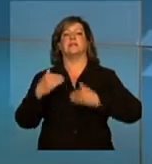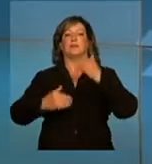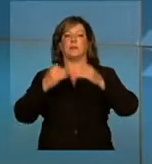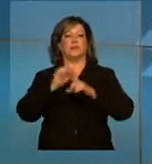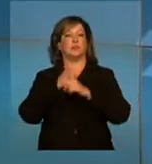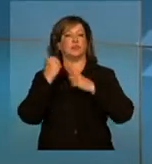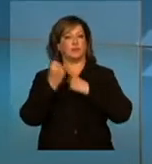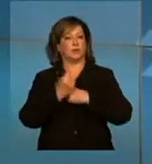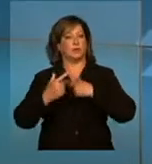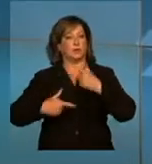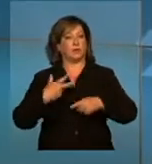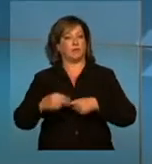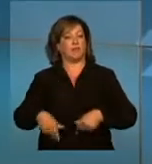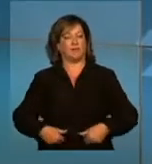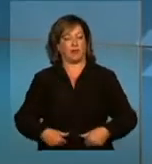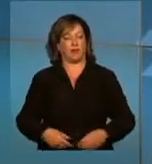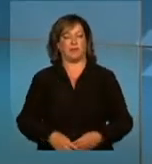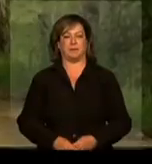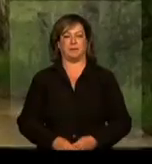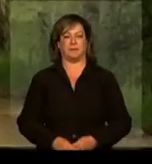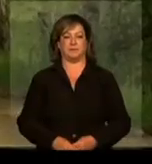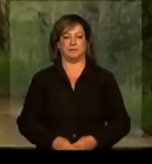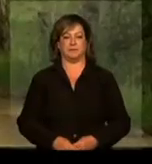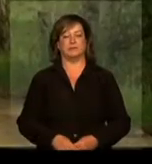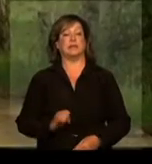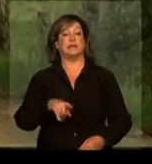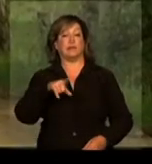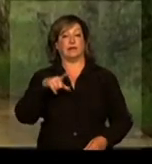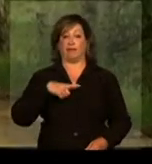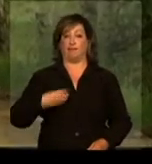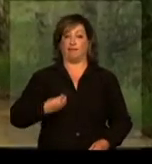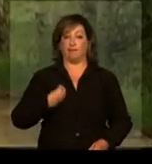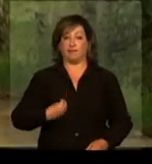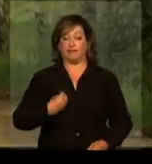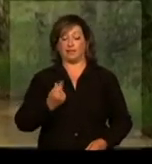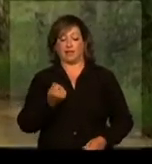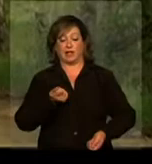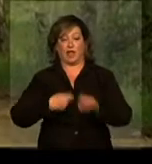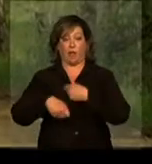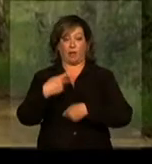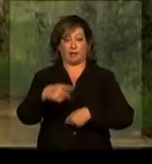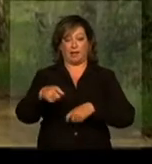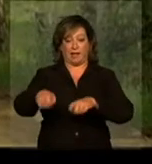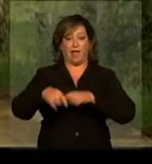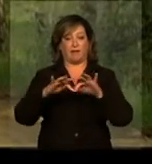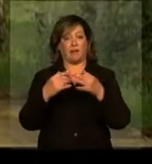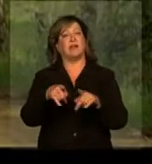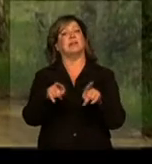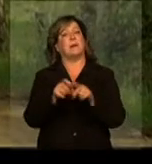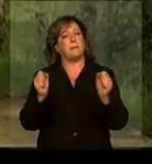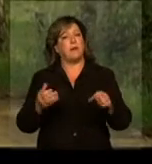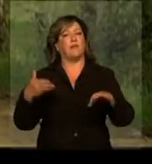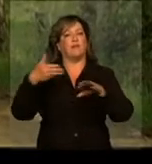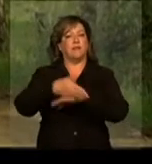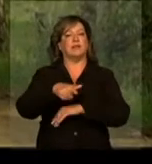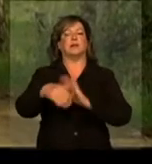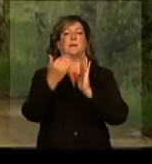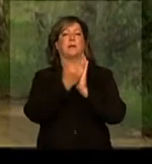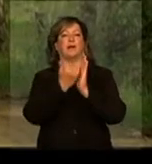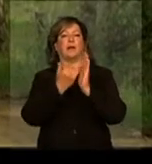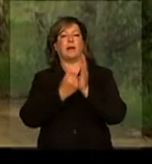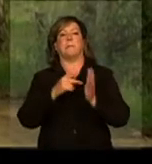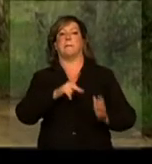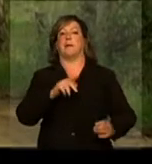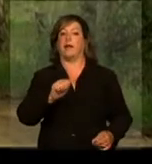Desenvolvimento Social e Combate à Fome. Se você vive da agricultura familiar, também pode participar do Programa de Aquisição de